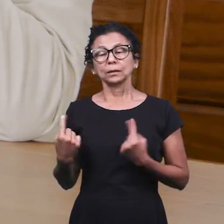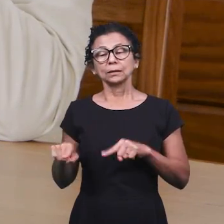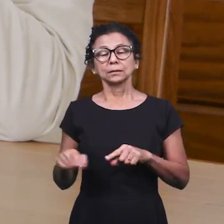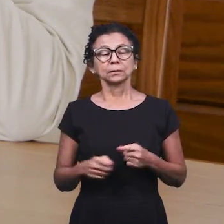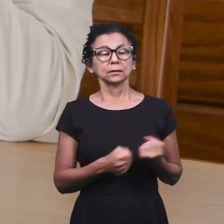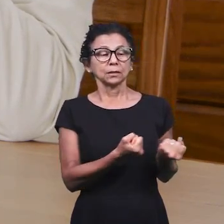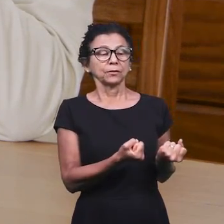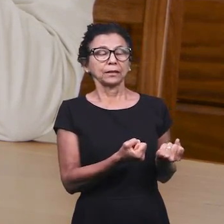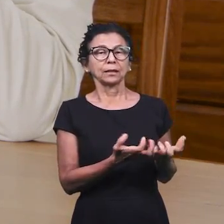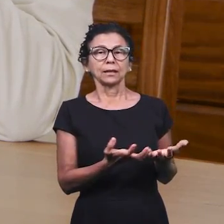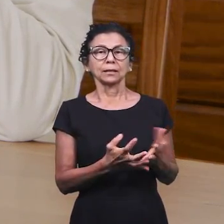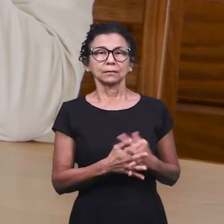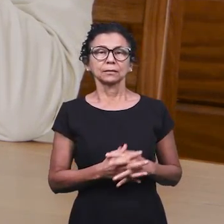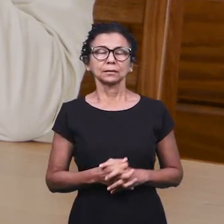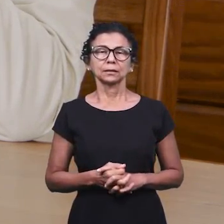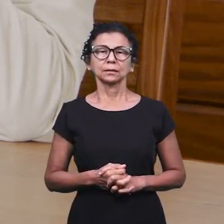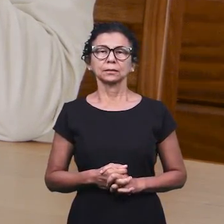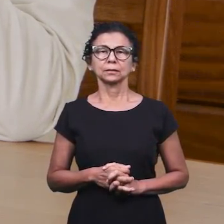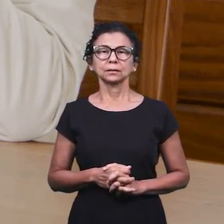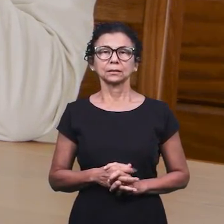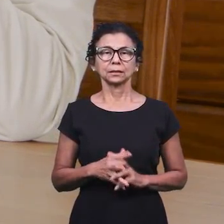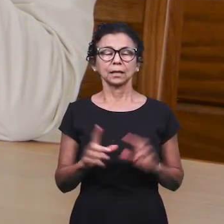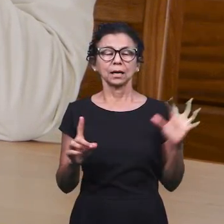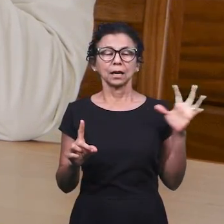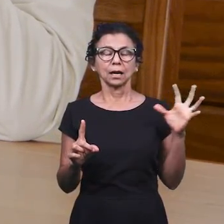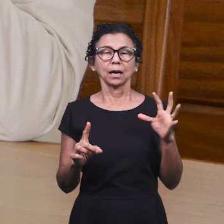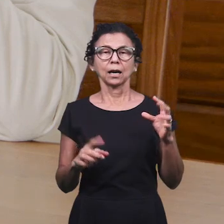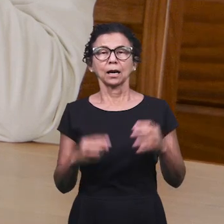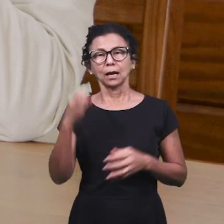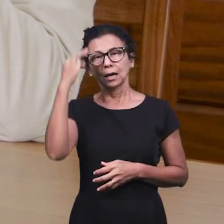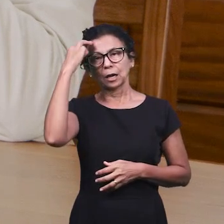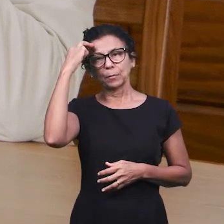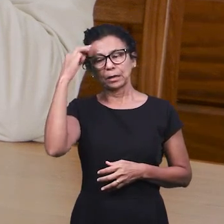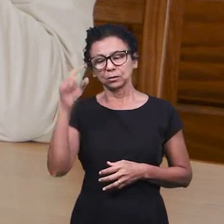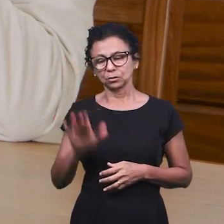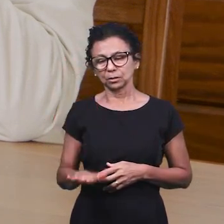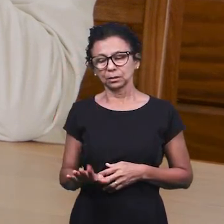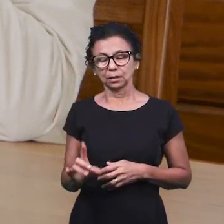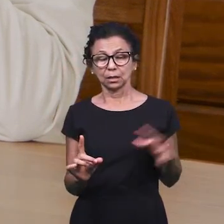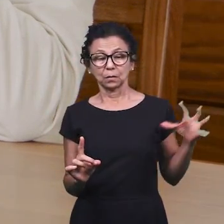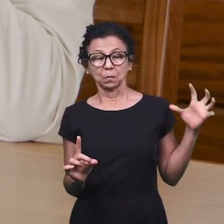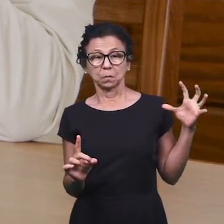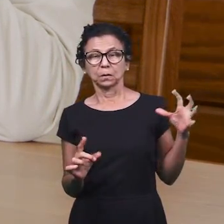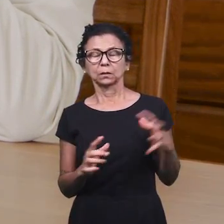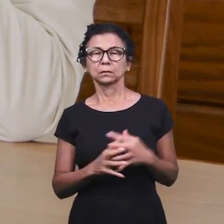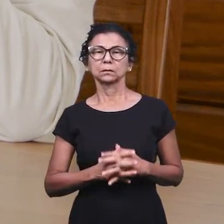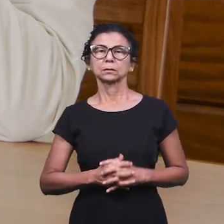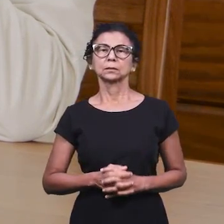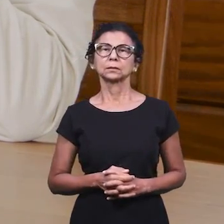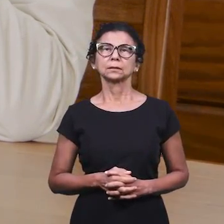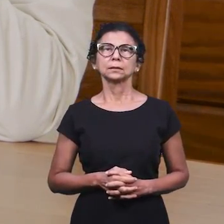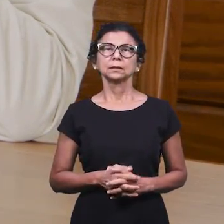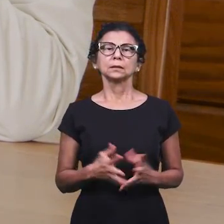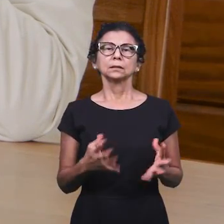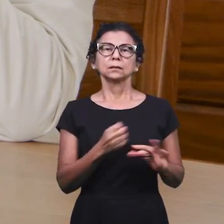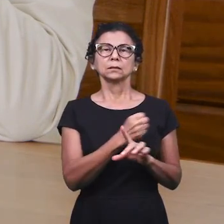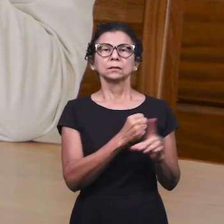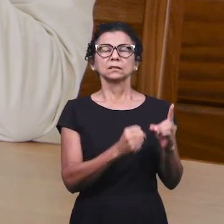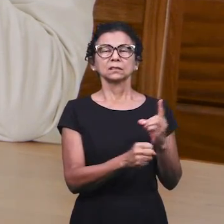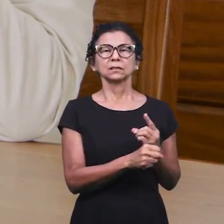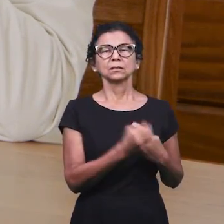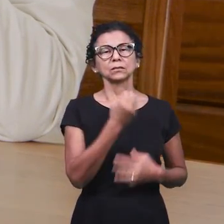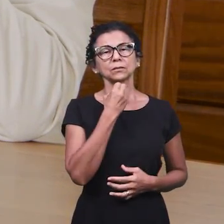uma sociedade chamada, tem até aquele autor que escreveu, Bauman, escreveu sobre o amor líquido. Então a sociedade